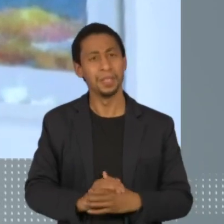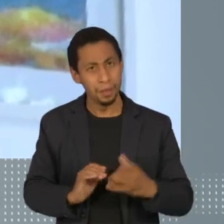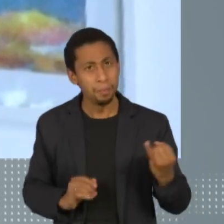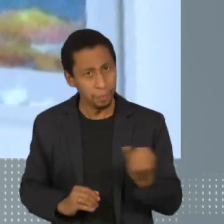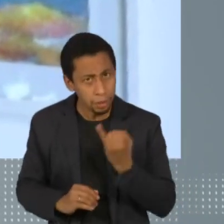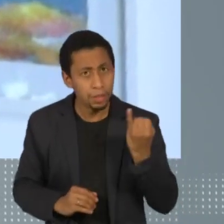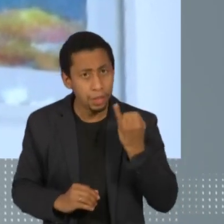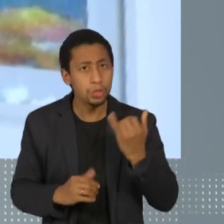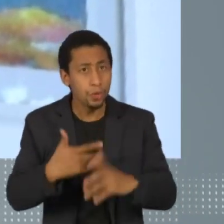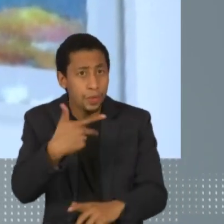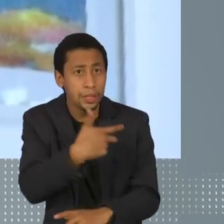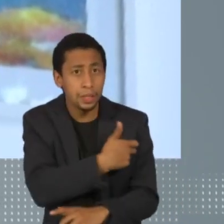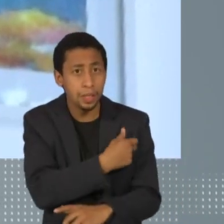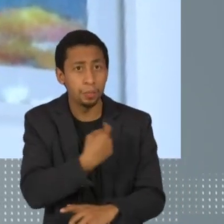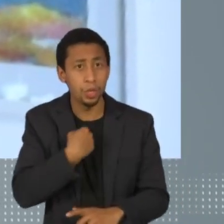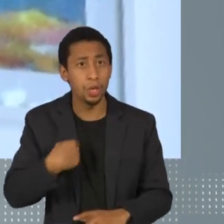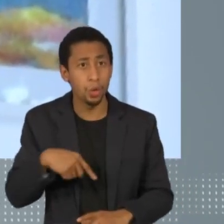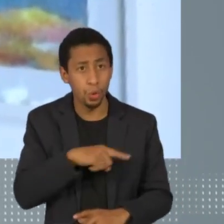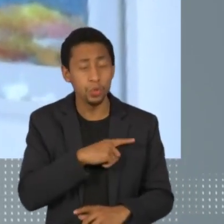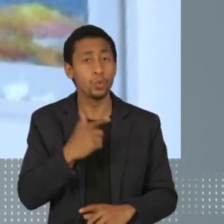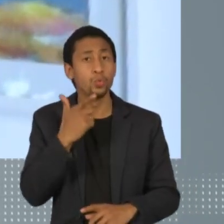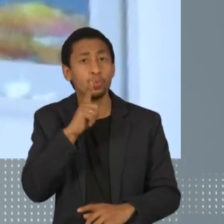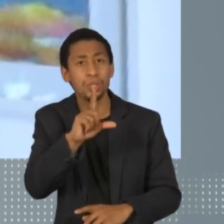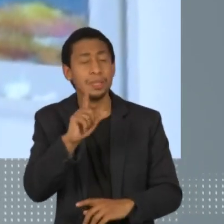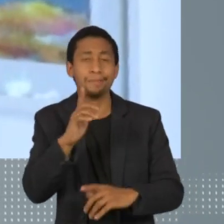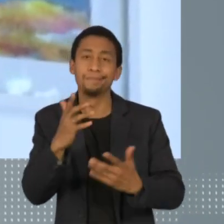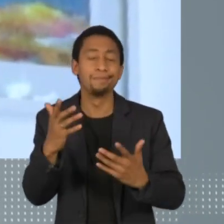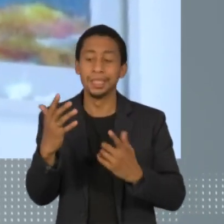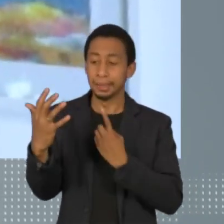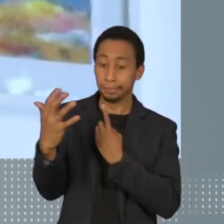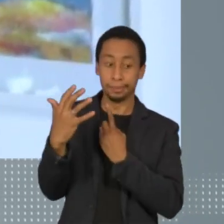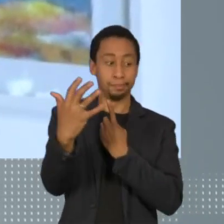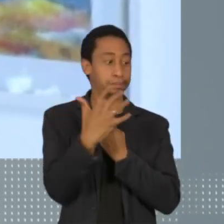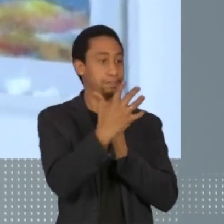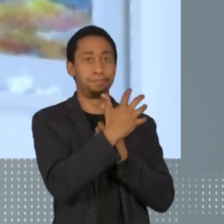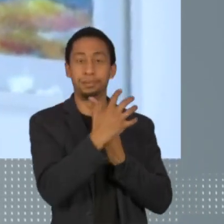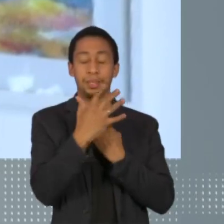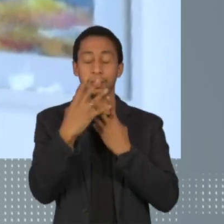vacinas para que a gente pudesse aliviar essa pressão do sistema público